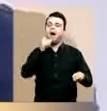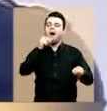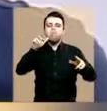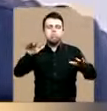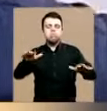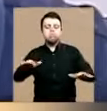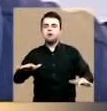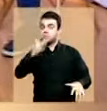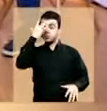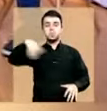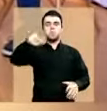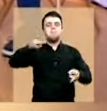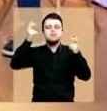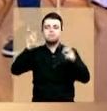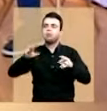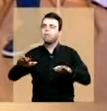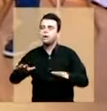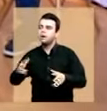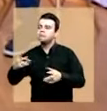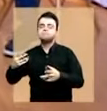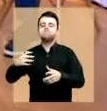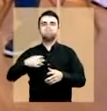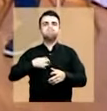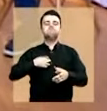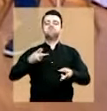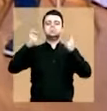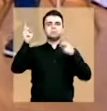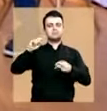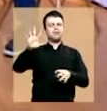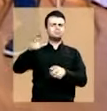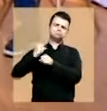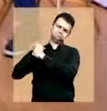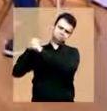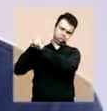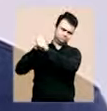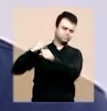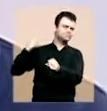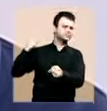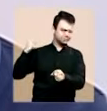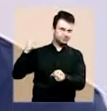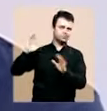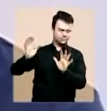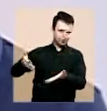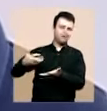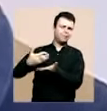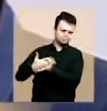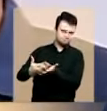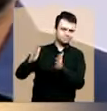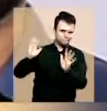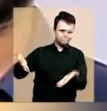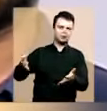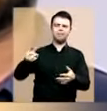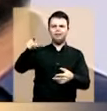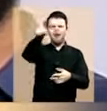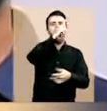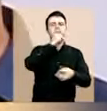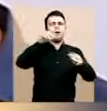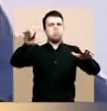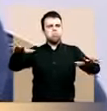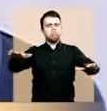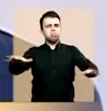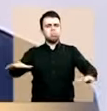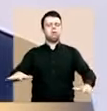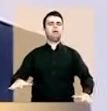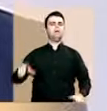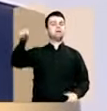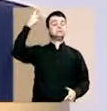pessoas... Não sente... Então, a crise hídrica vem acontecendo faz muitos anos, né? Está acontecendo, Está acontecendo faz muitos anos. E qual é o problema da